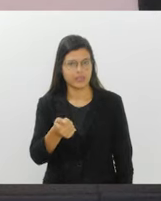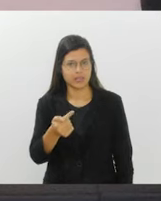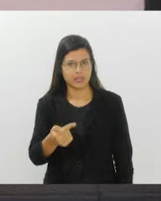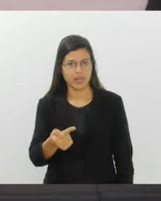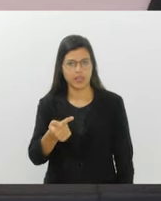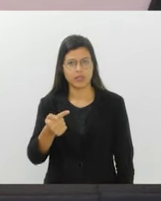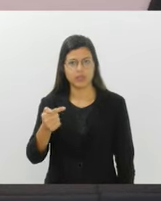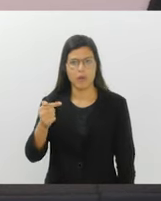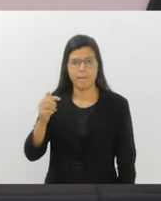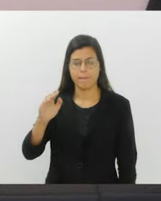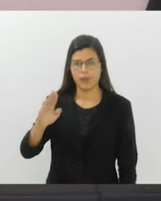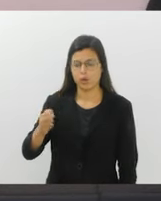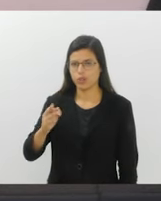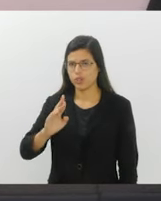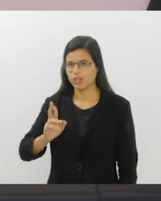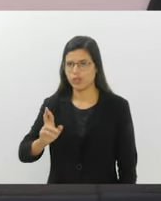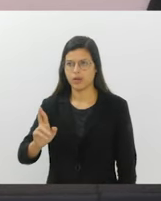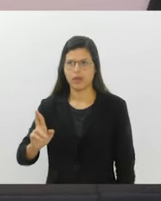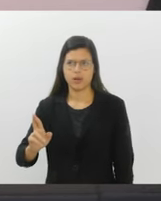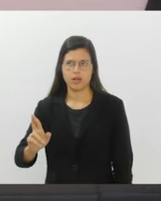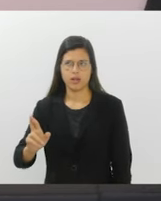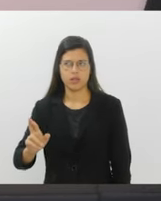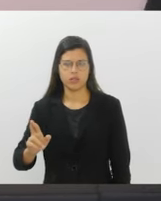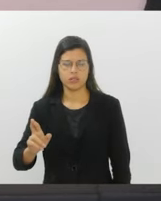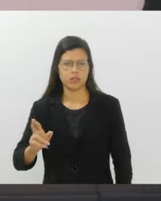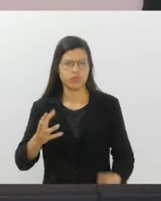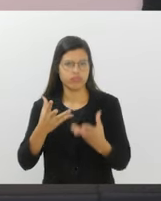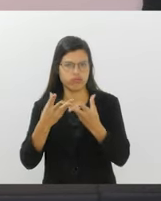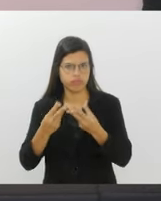reais, virou pó.